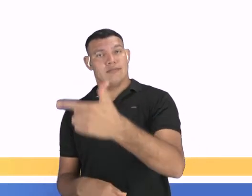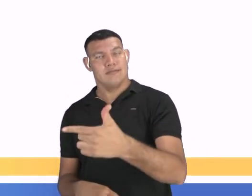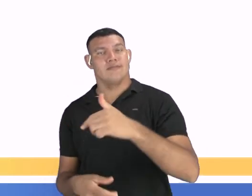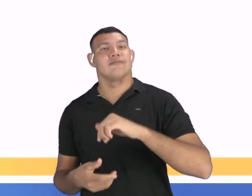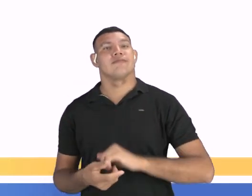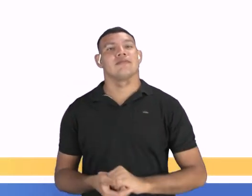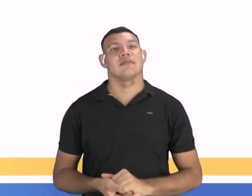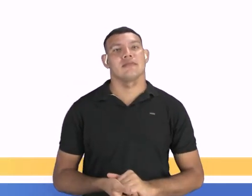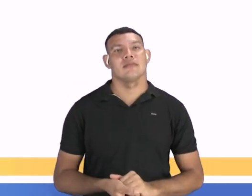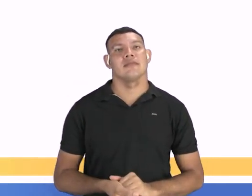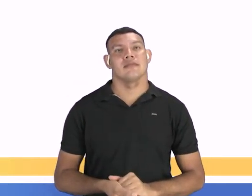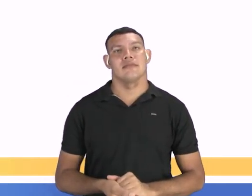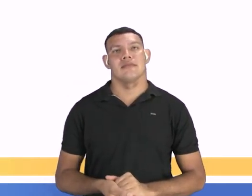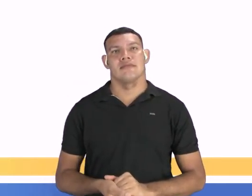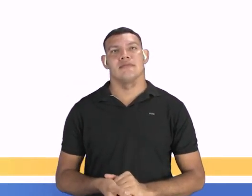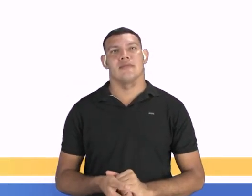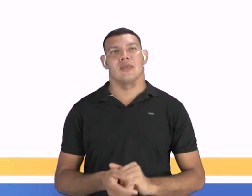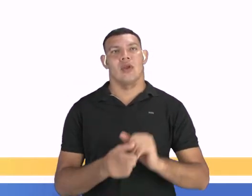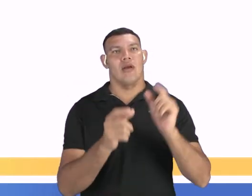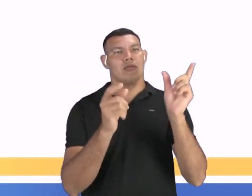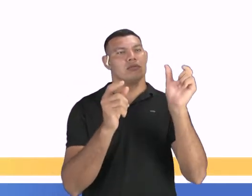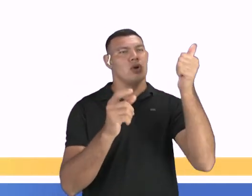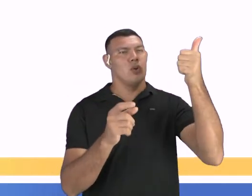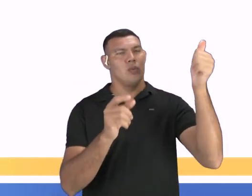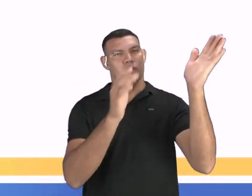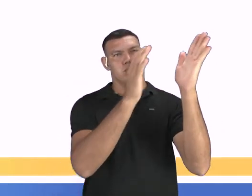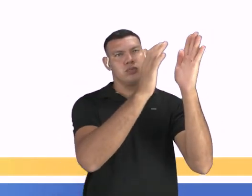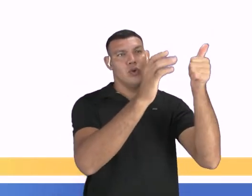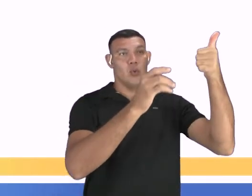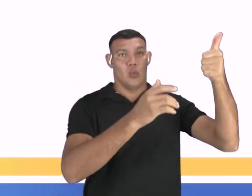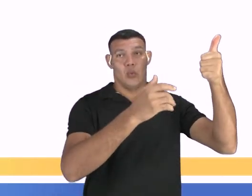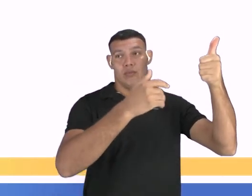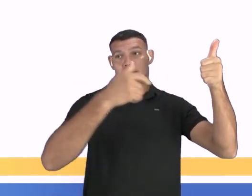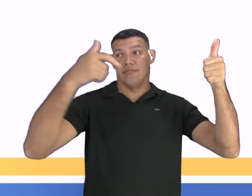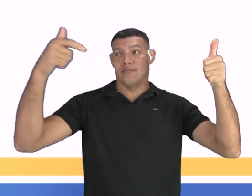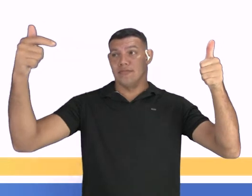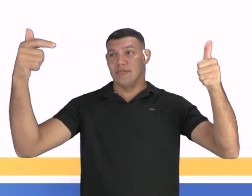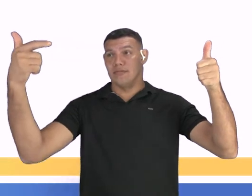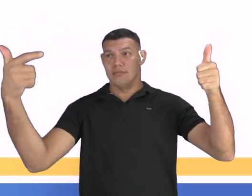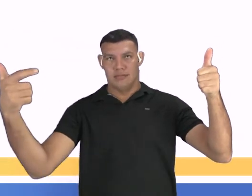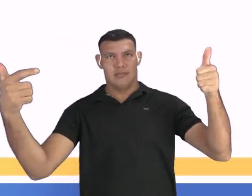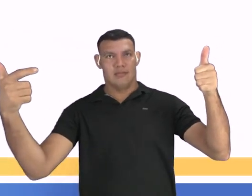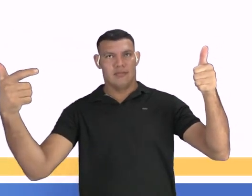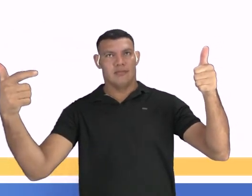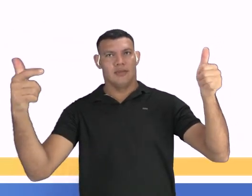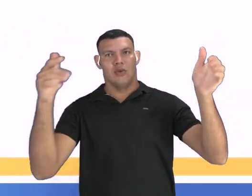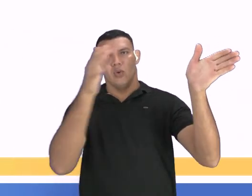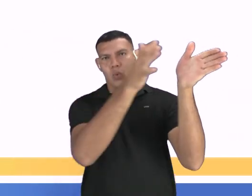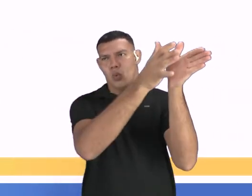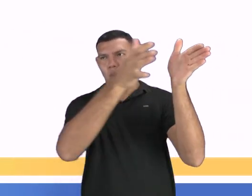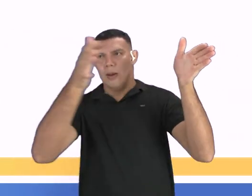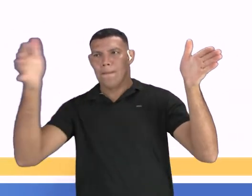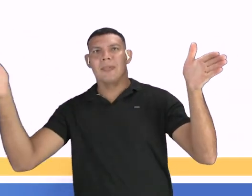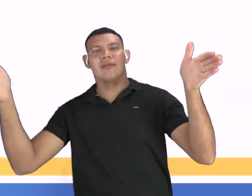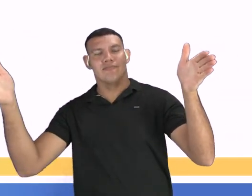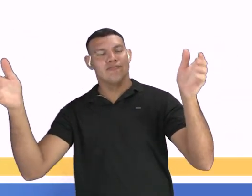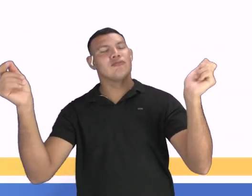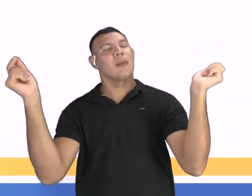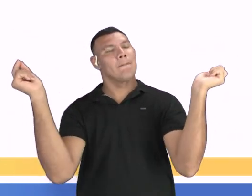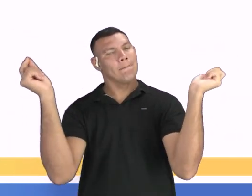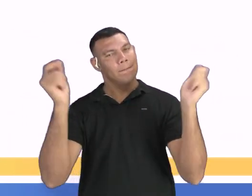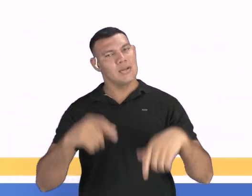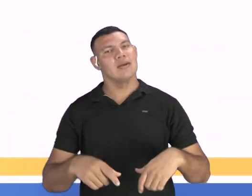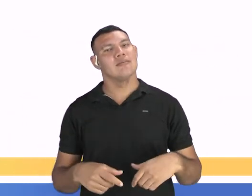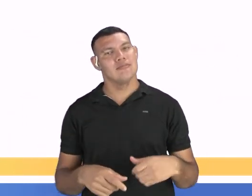Observe que com esse esqueminha aí, ó, observando os extremos, né, dessa nossa construção aí, nós